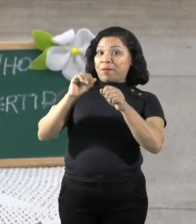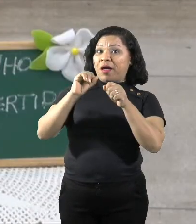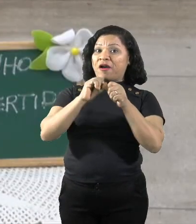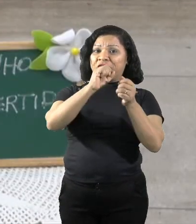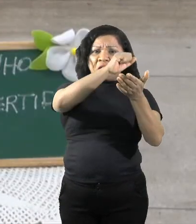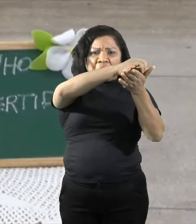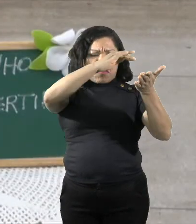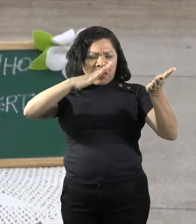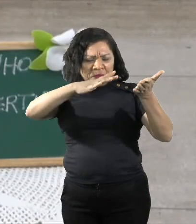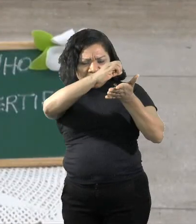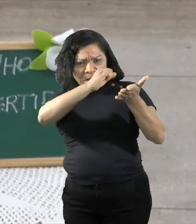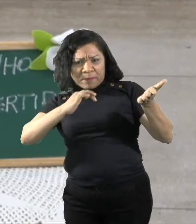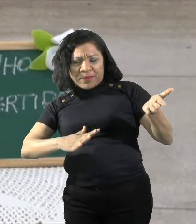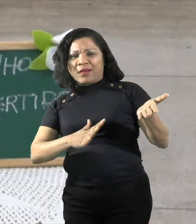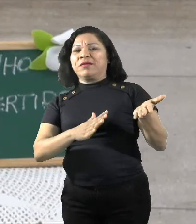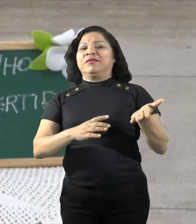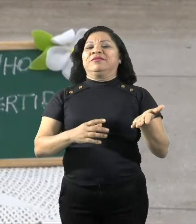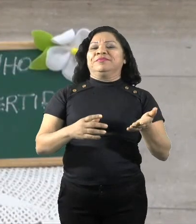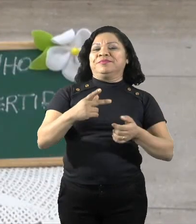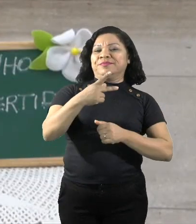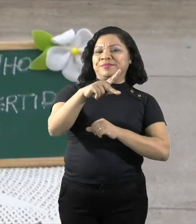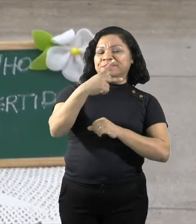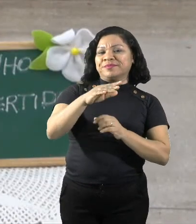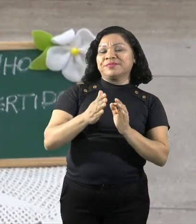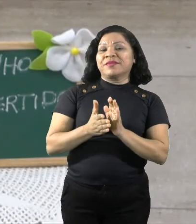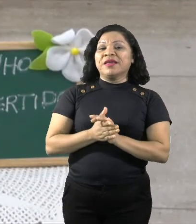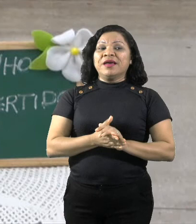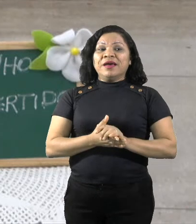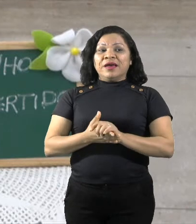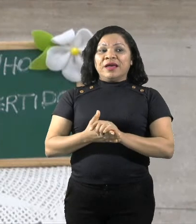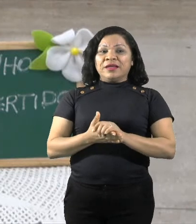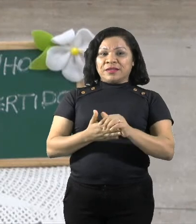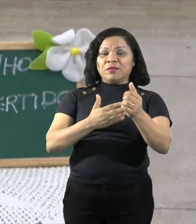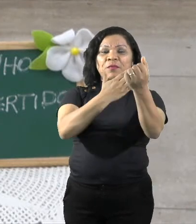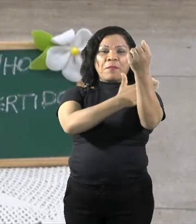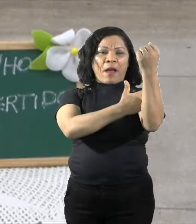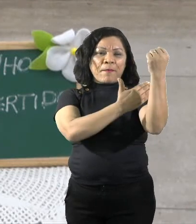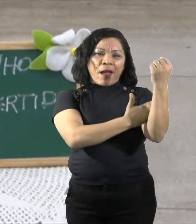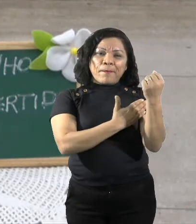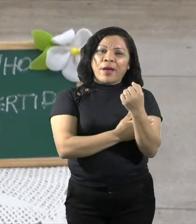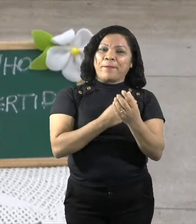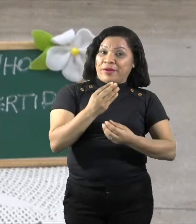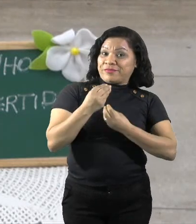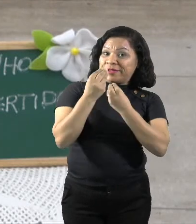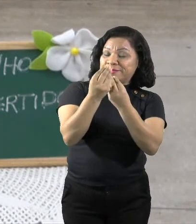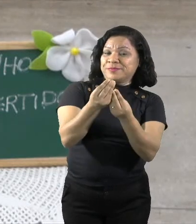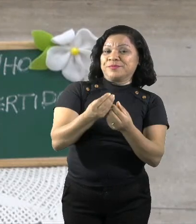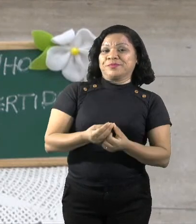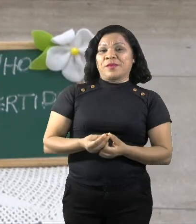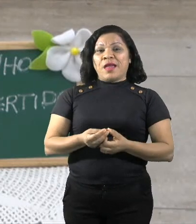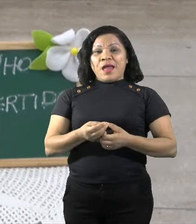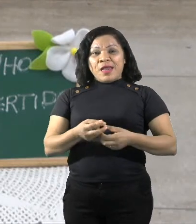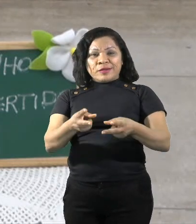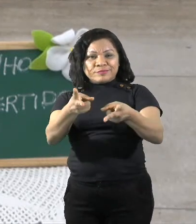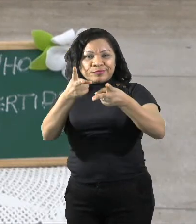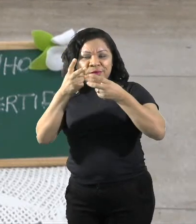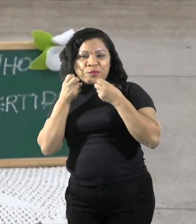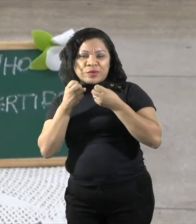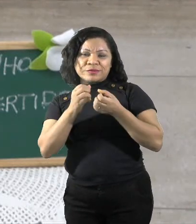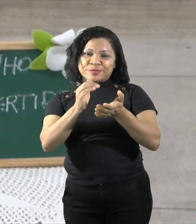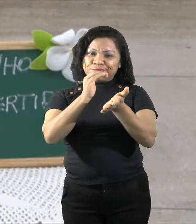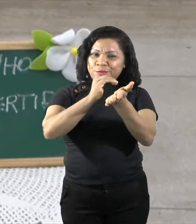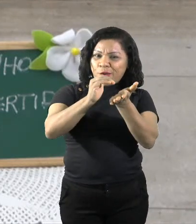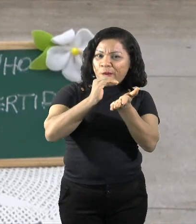as quartas-feiras no canal 5.2. Assistam, compartilhem e mandem para a gente